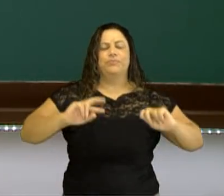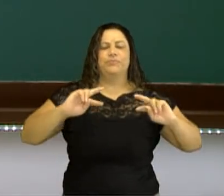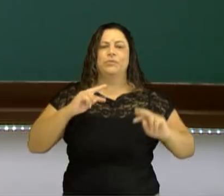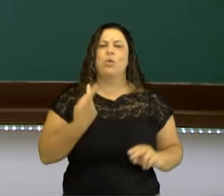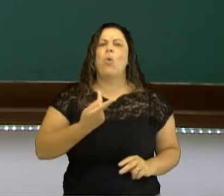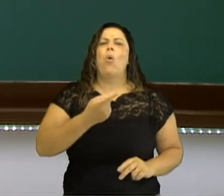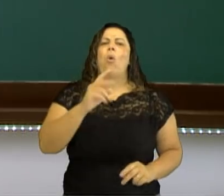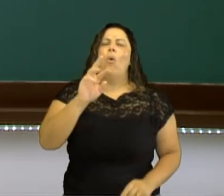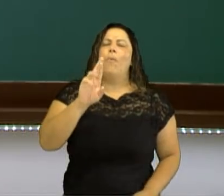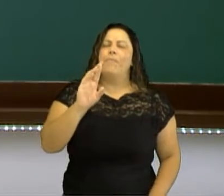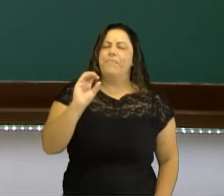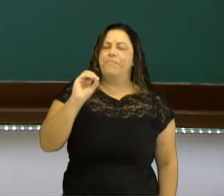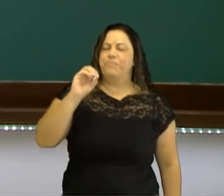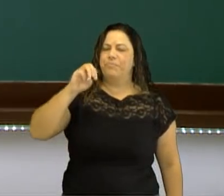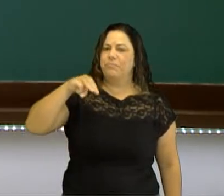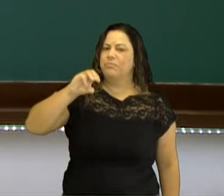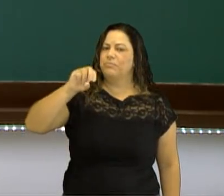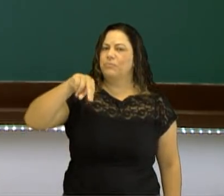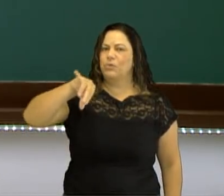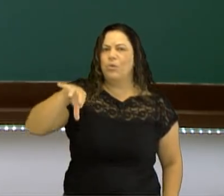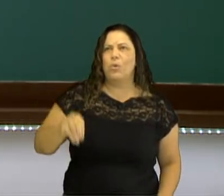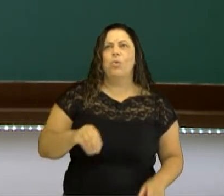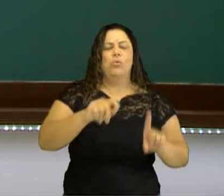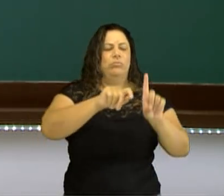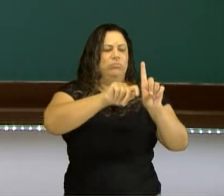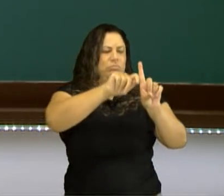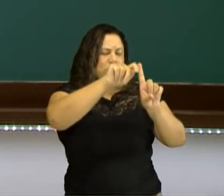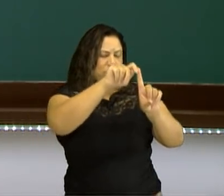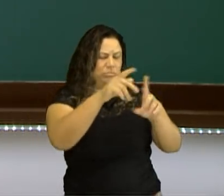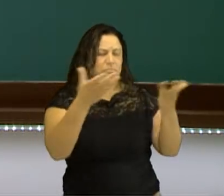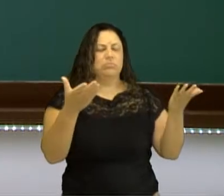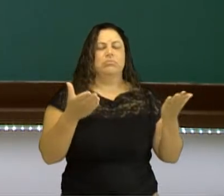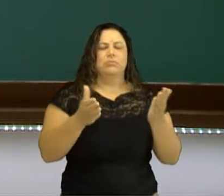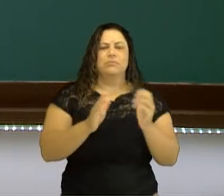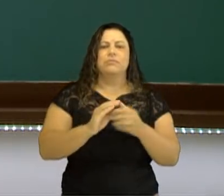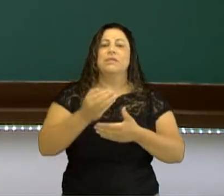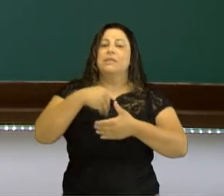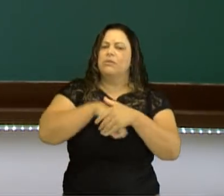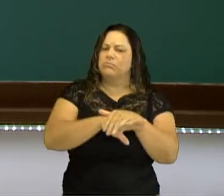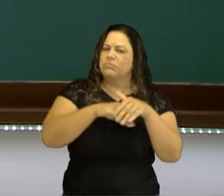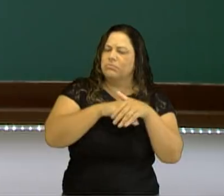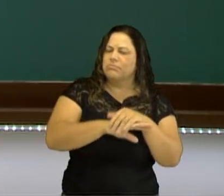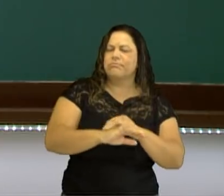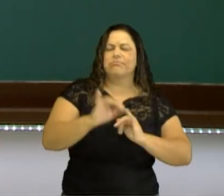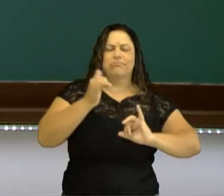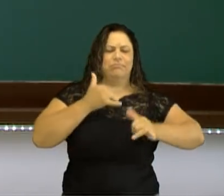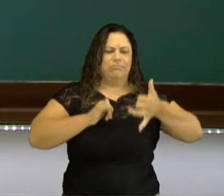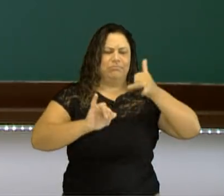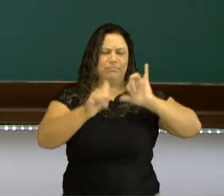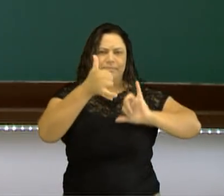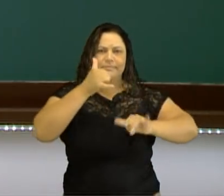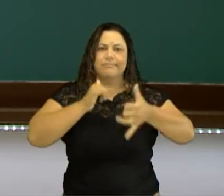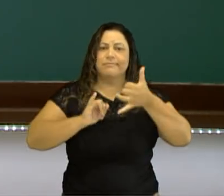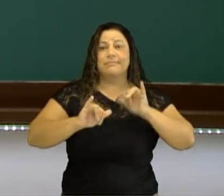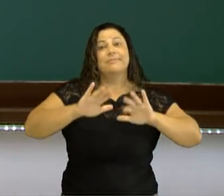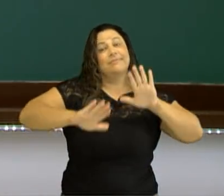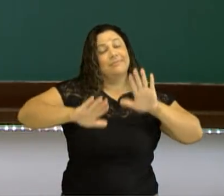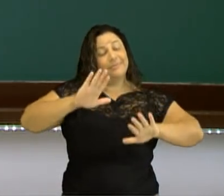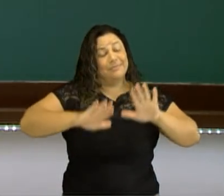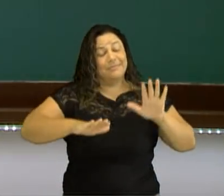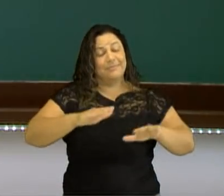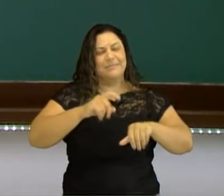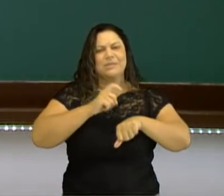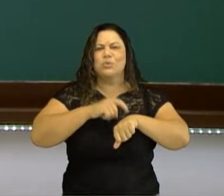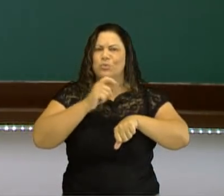hormônios, regulação da temperatura, são uma reserva energética, né? Caso a gente fique um tempo sem comer, a